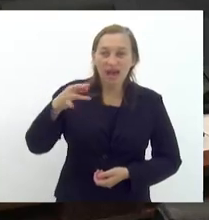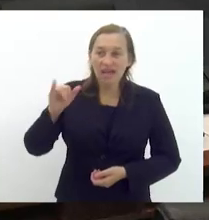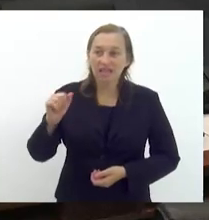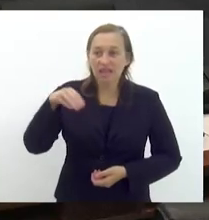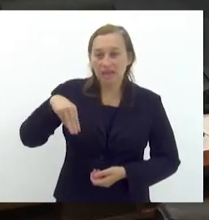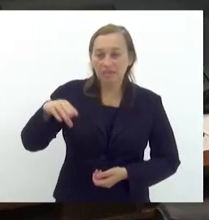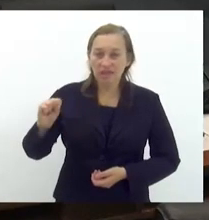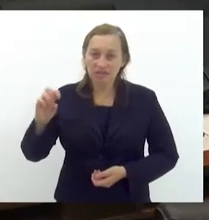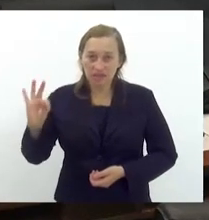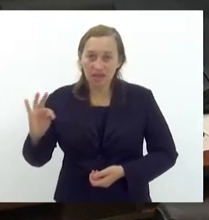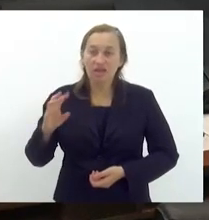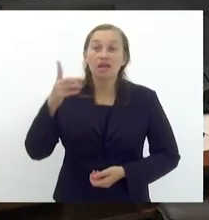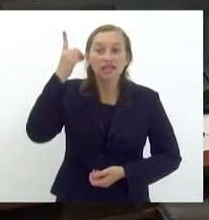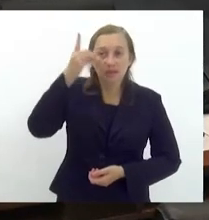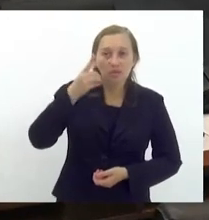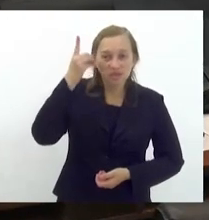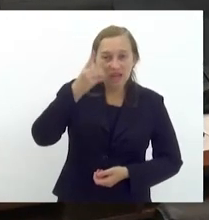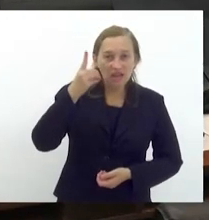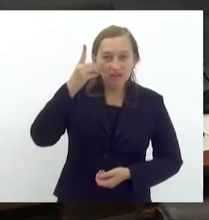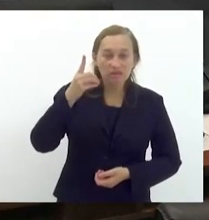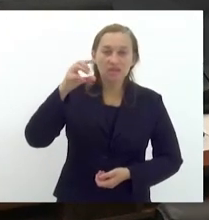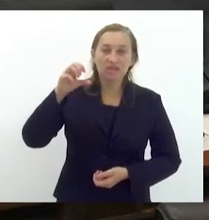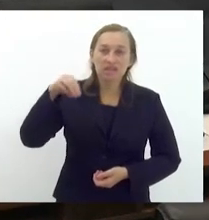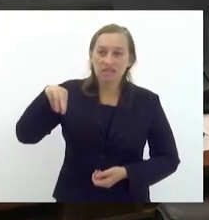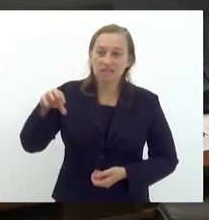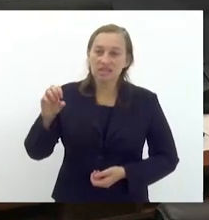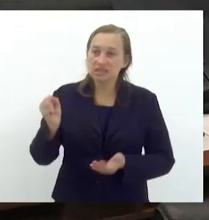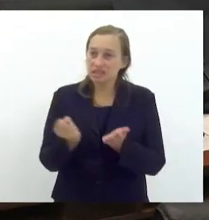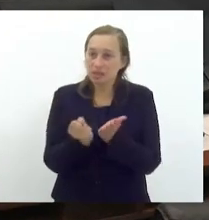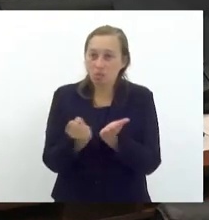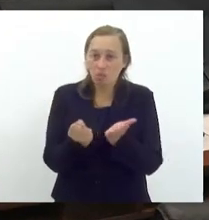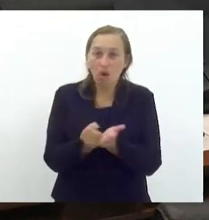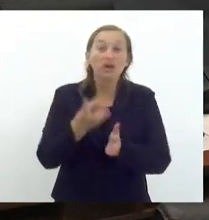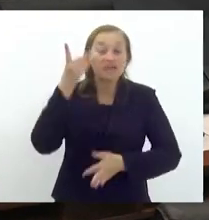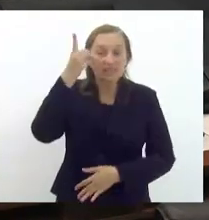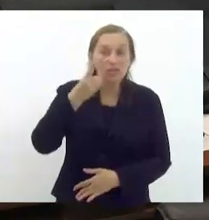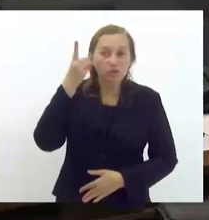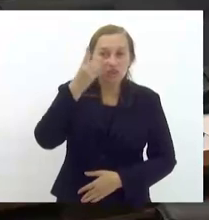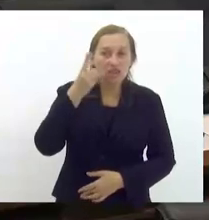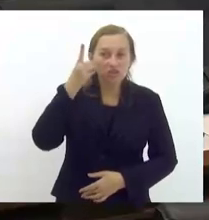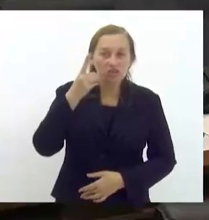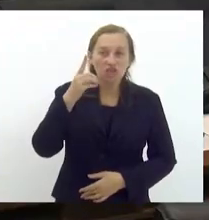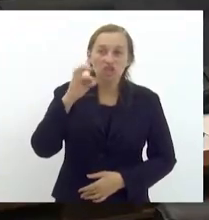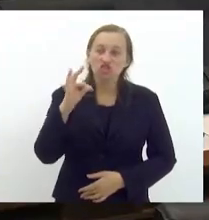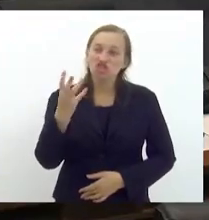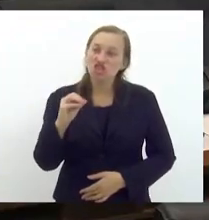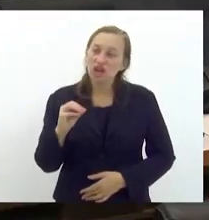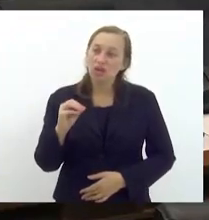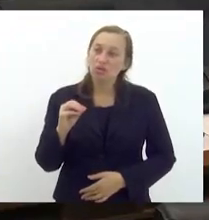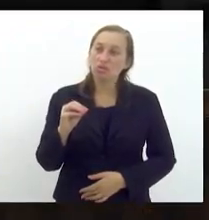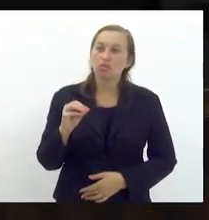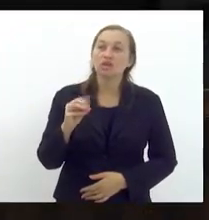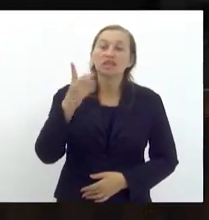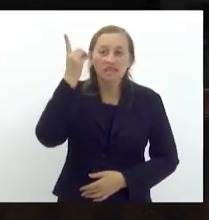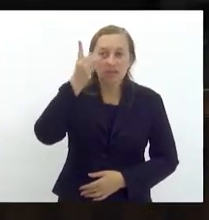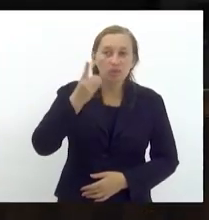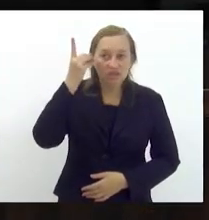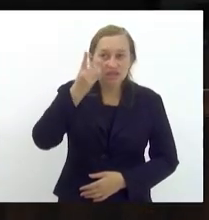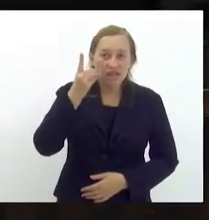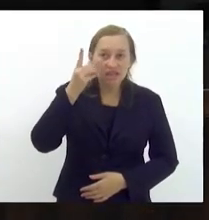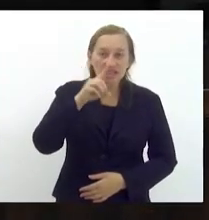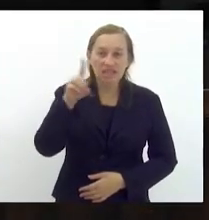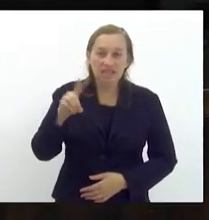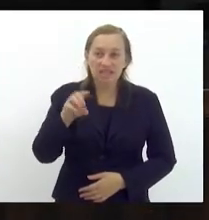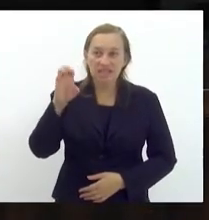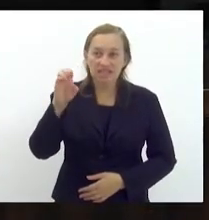MST Deputado Samuel Malafaia Deputado Thiago Gagliasso Deputado